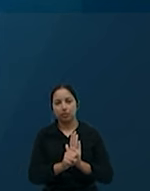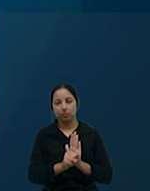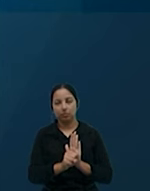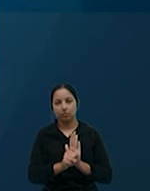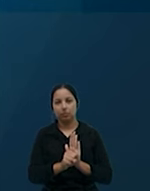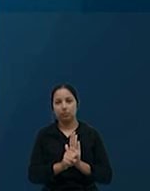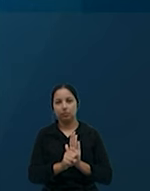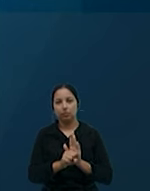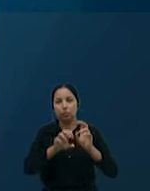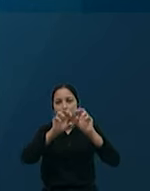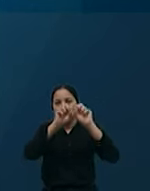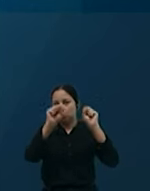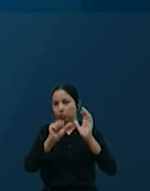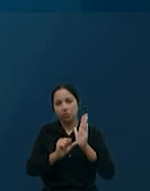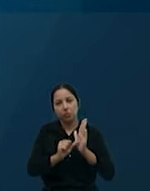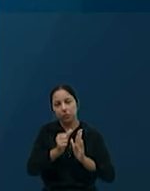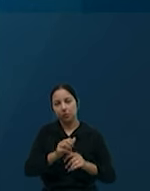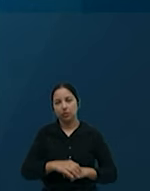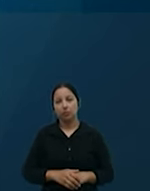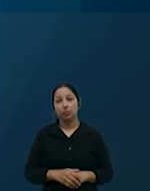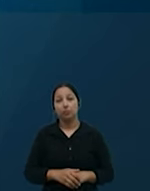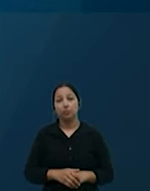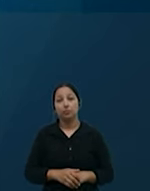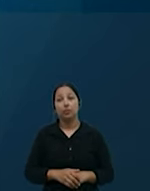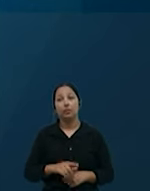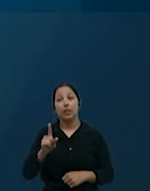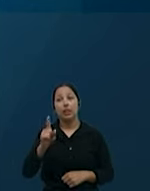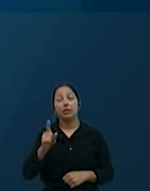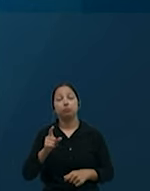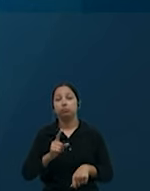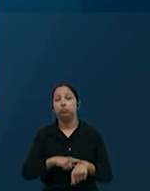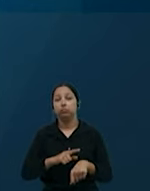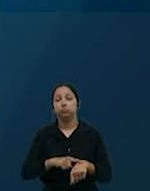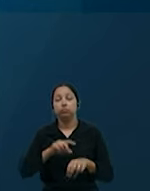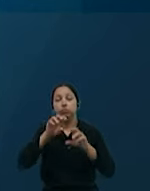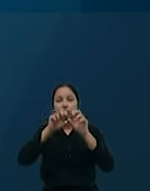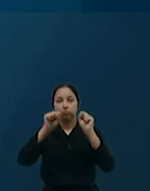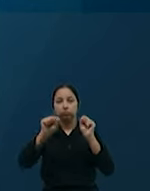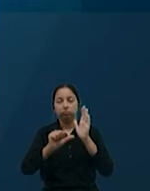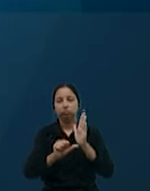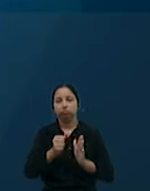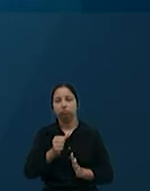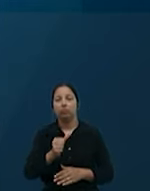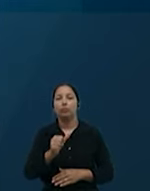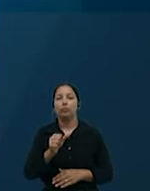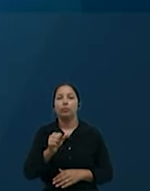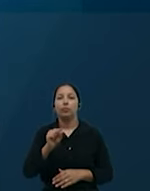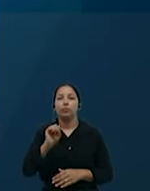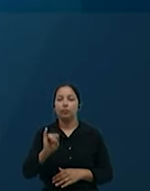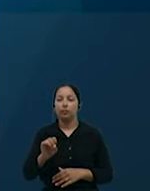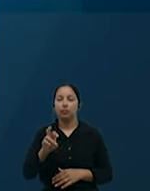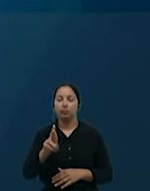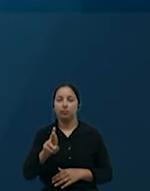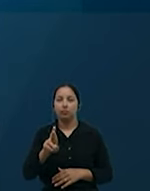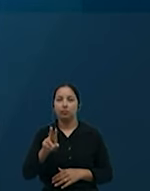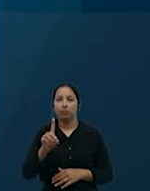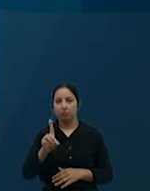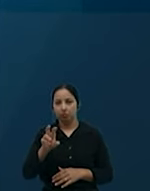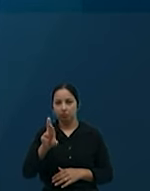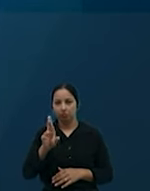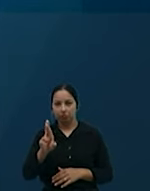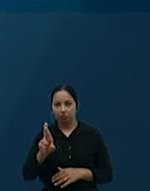do Paraná julgou o IRDR e aplicou a tese no caso concreto, assim o fez